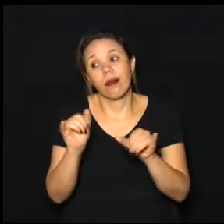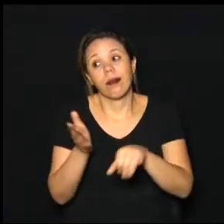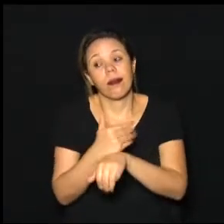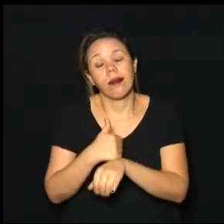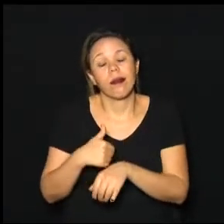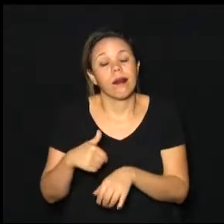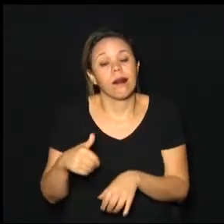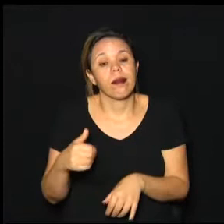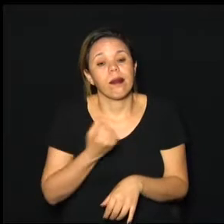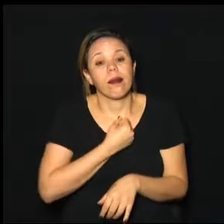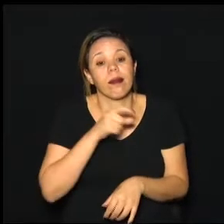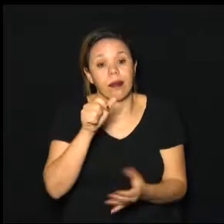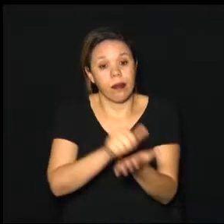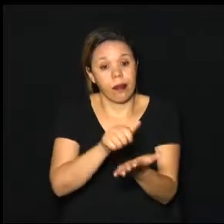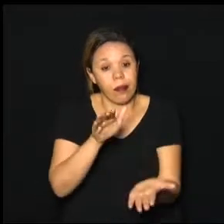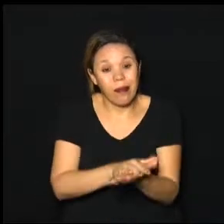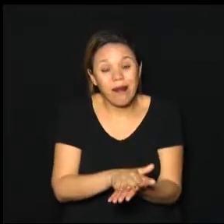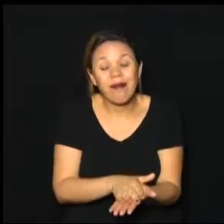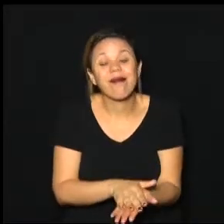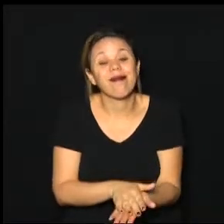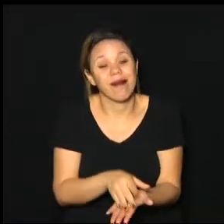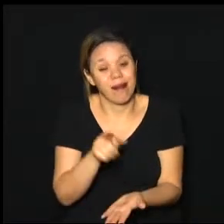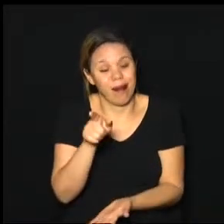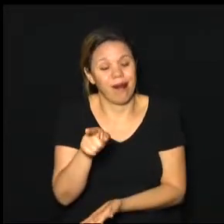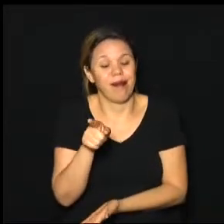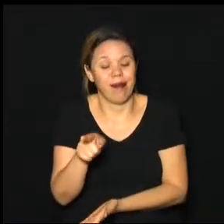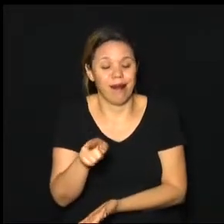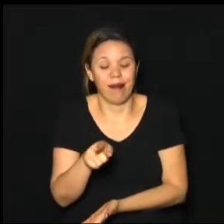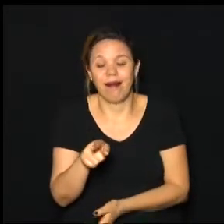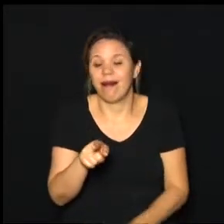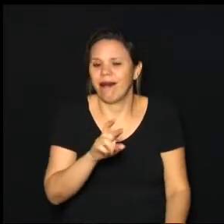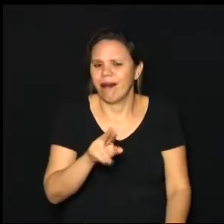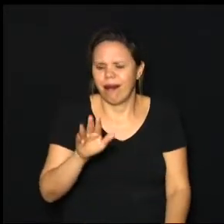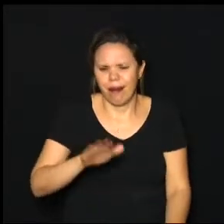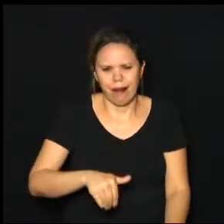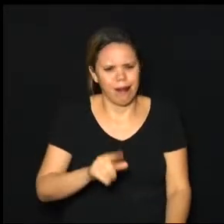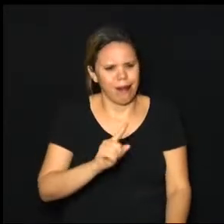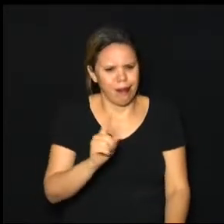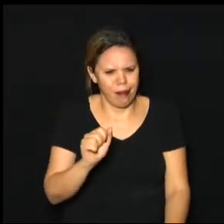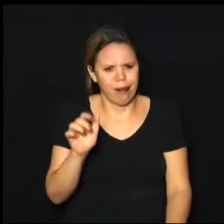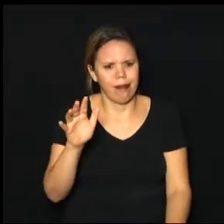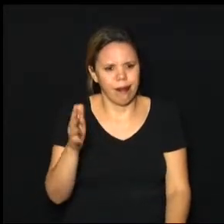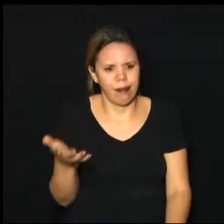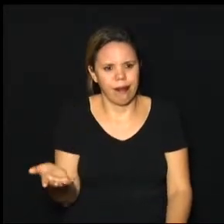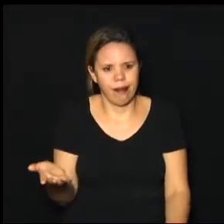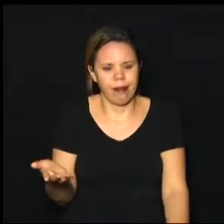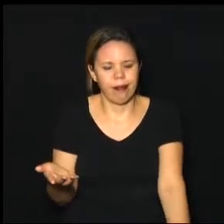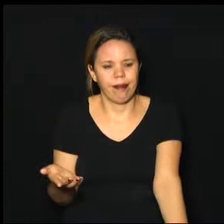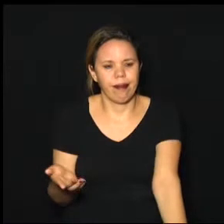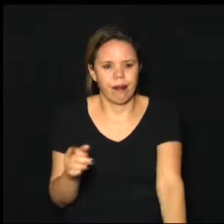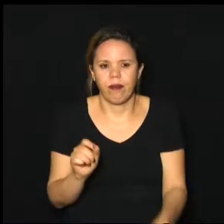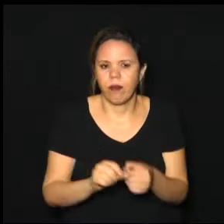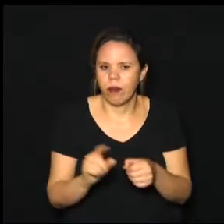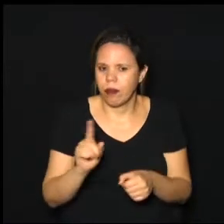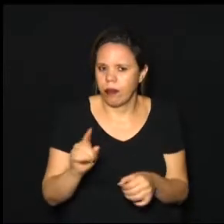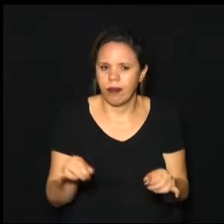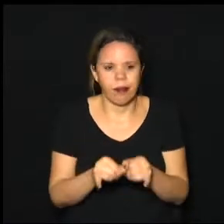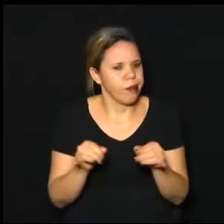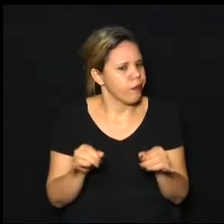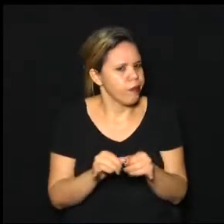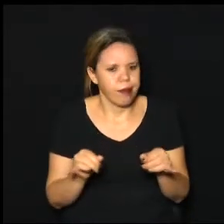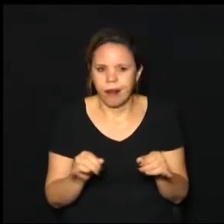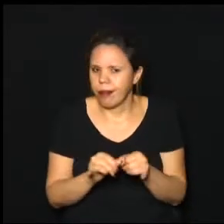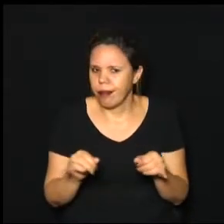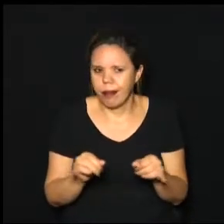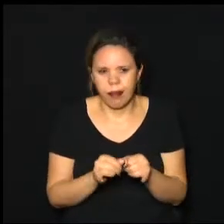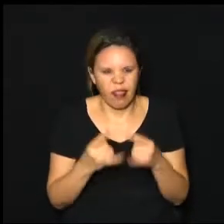antecipada? Você vai levar uma multa, tá? E não é baratinho, não. Então, não faça essa besteira, não